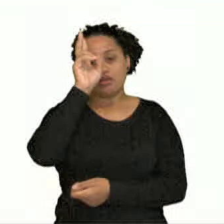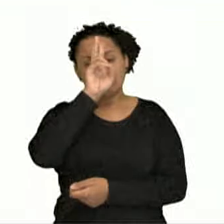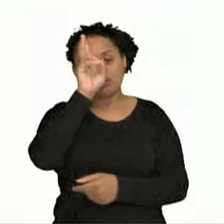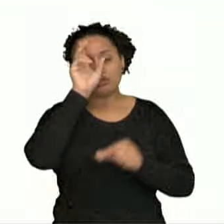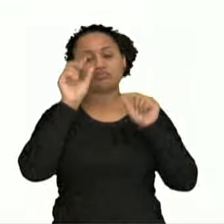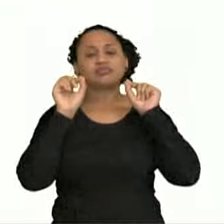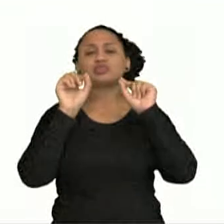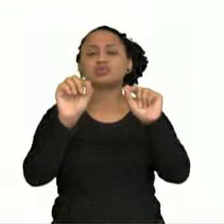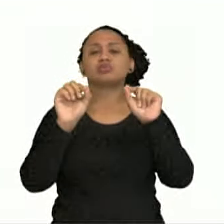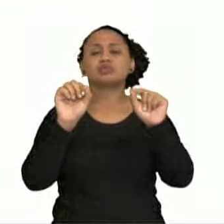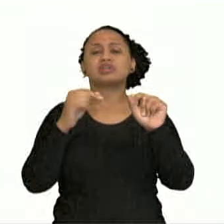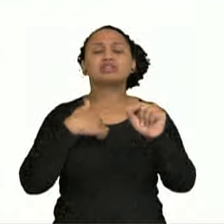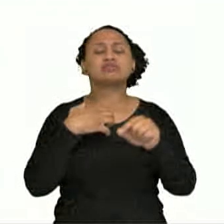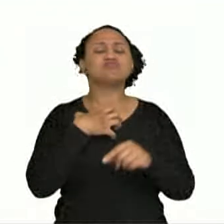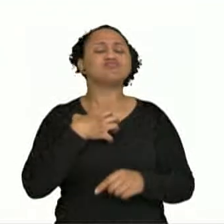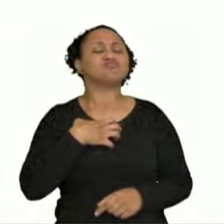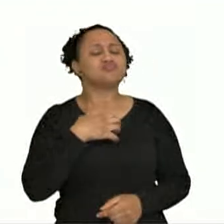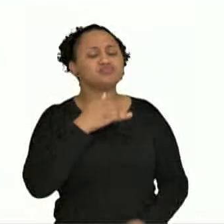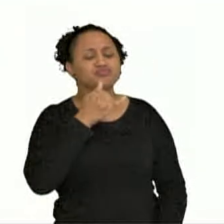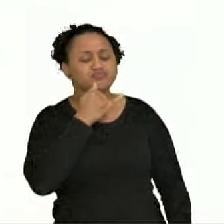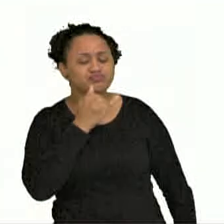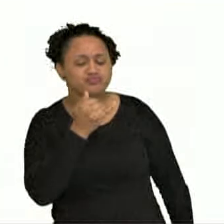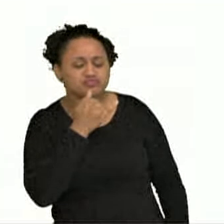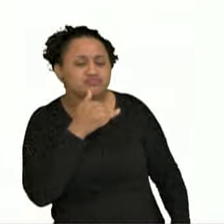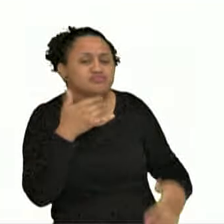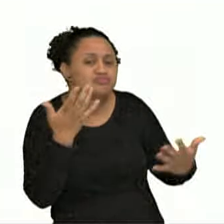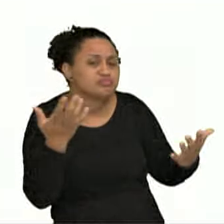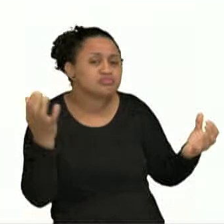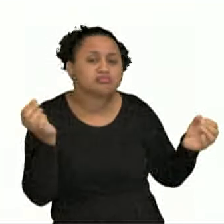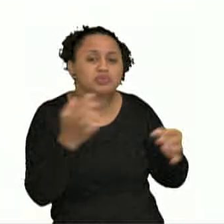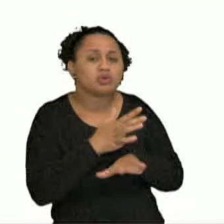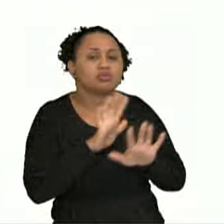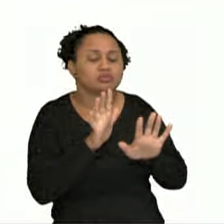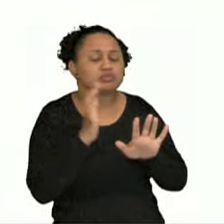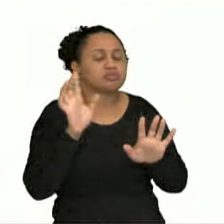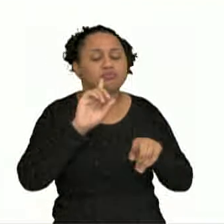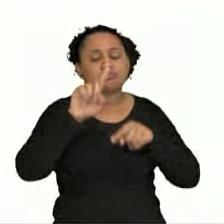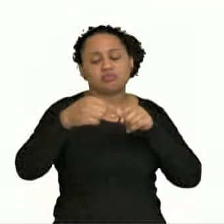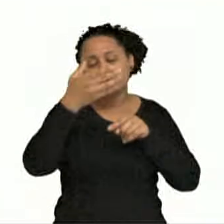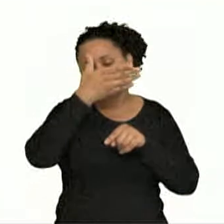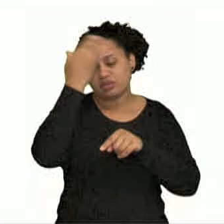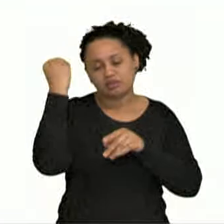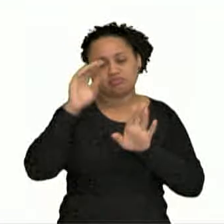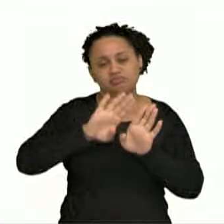eu ficava chateada e pronto, esquecia a